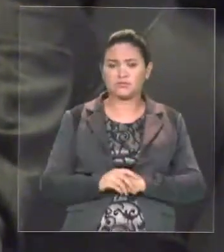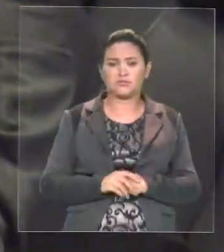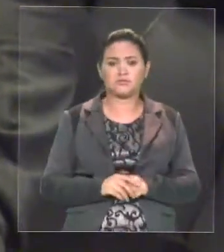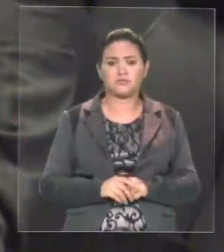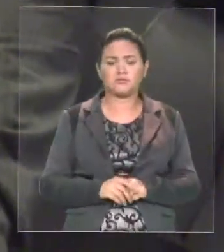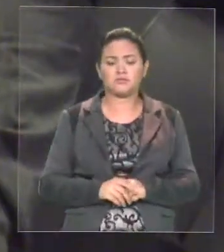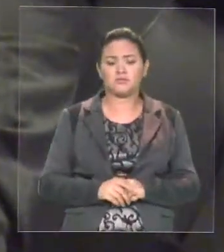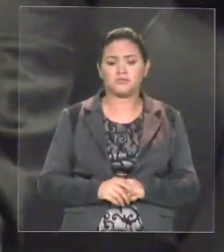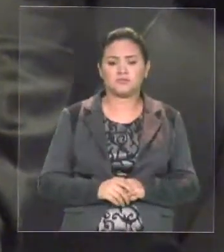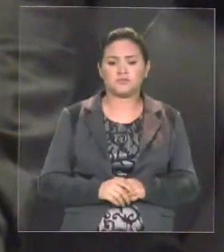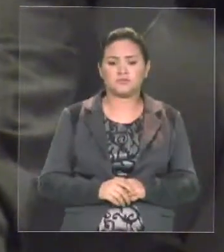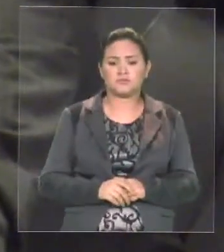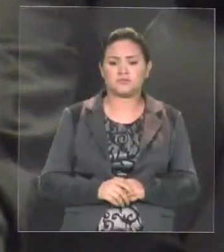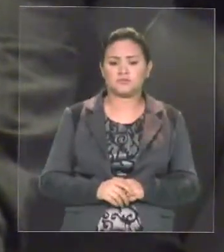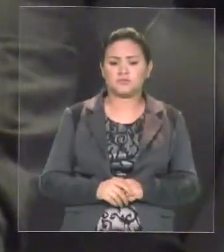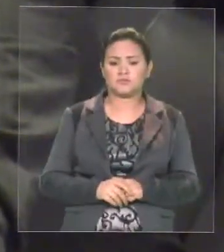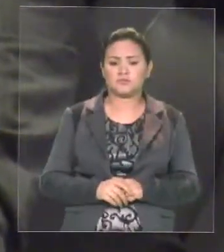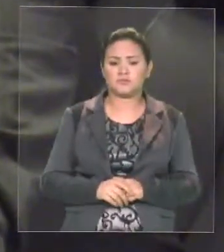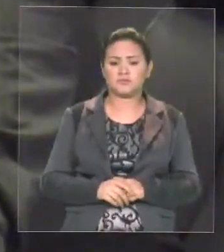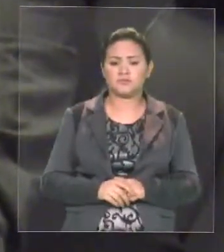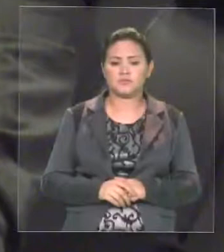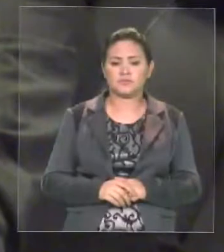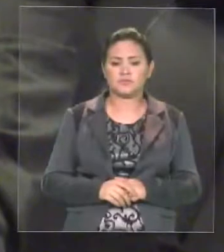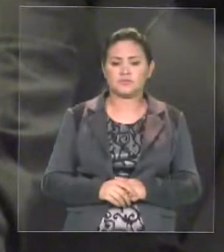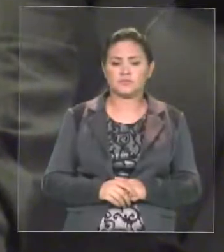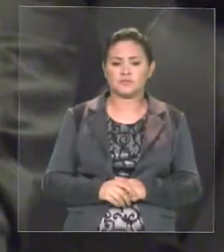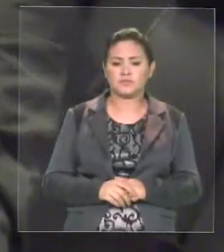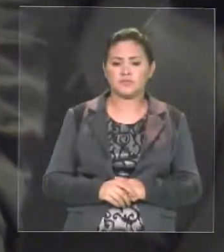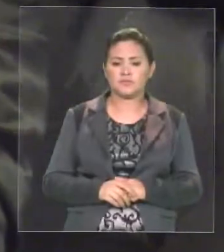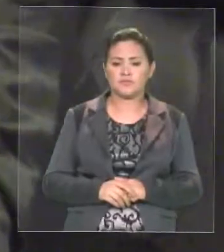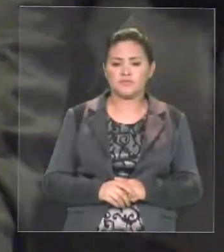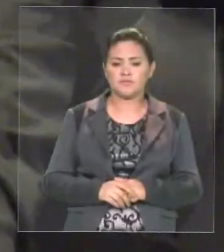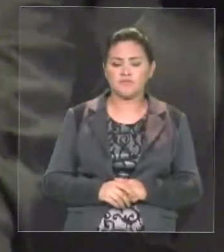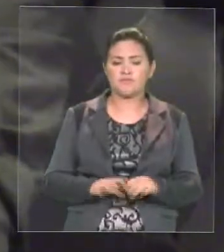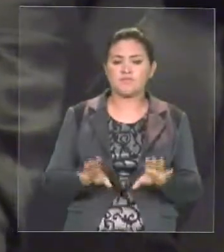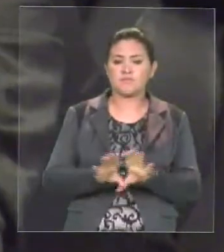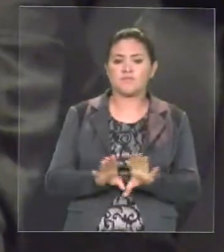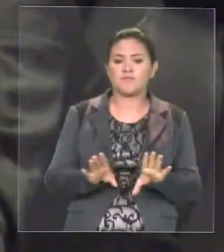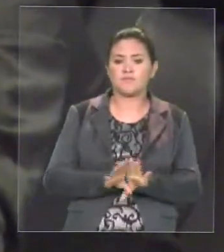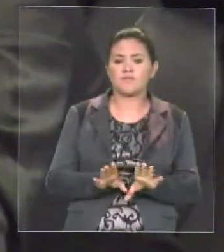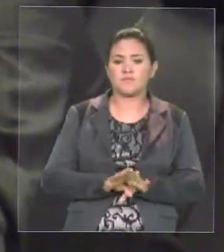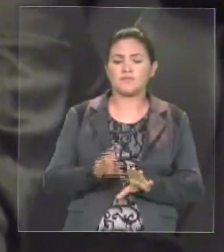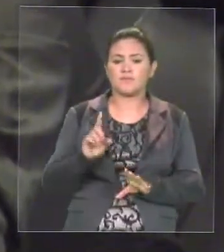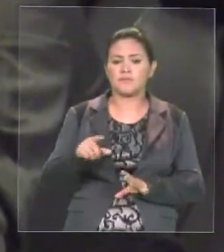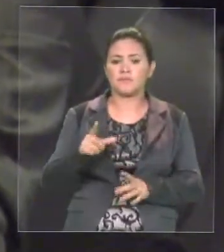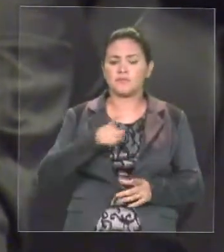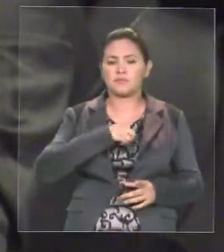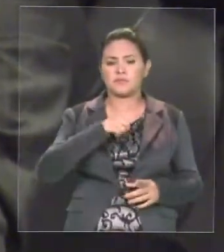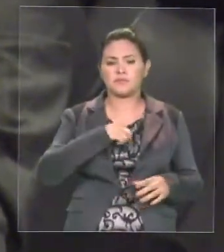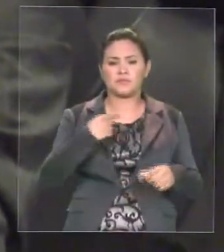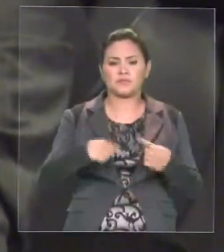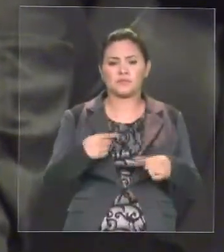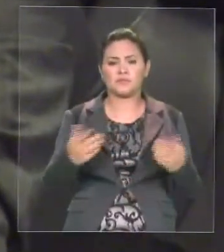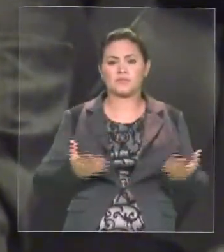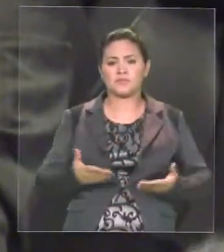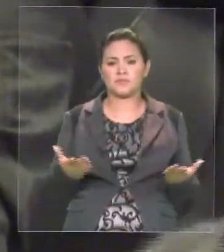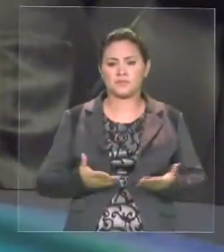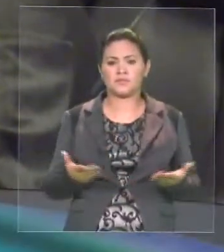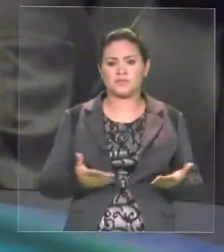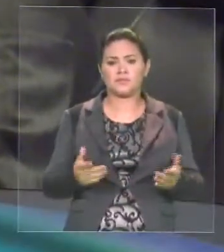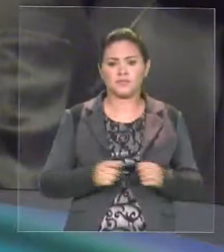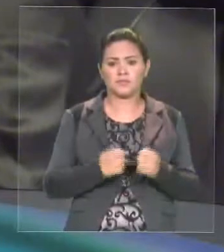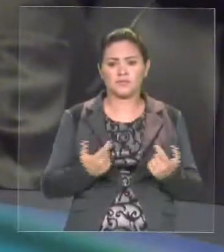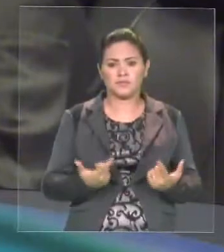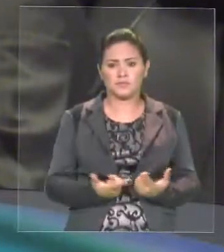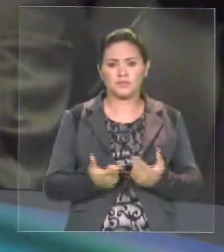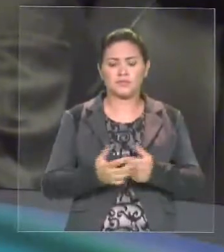em relação a esse projeto. E como também foi tema do debate aqui hoje na casa,